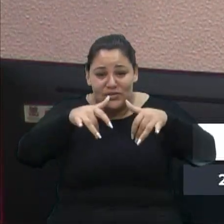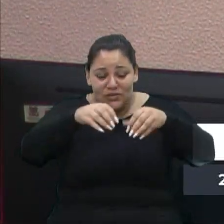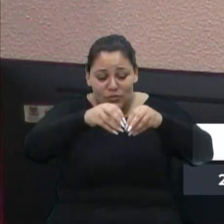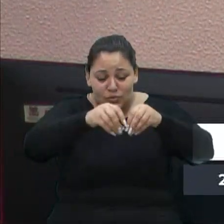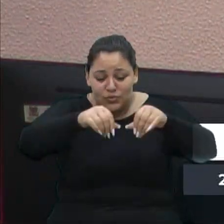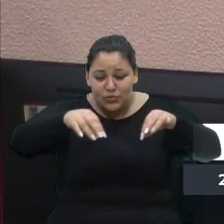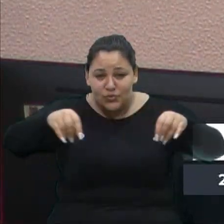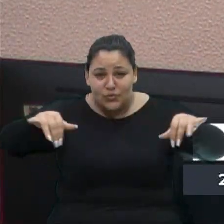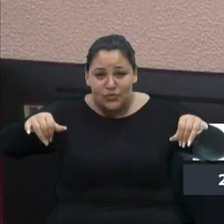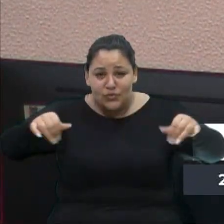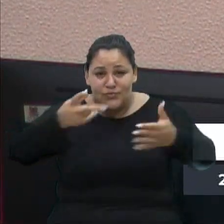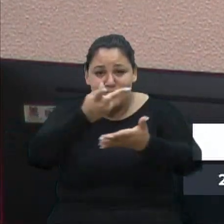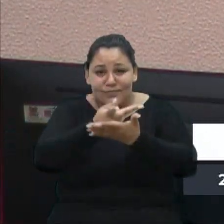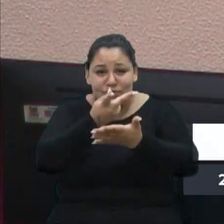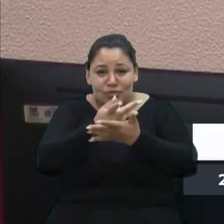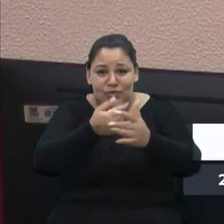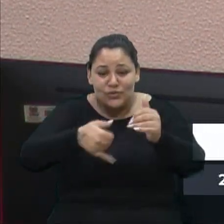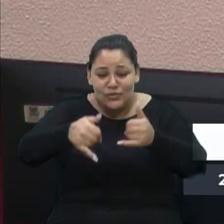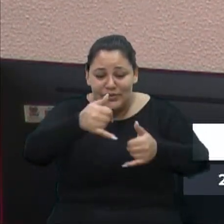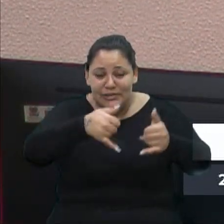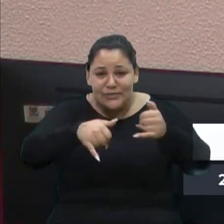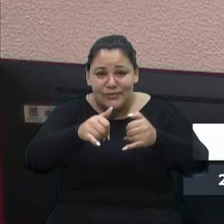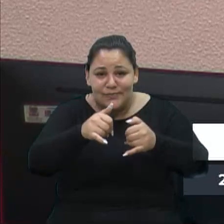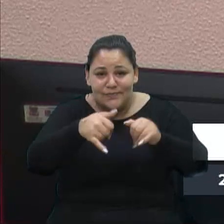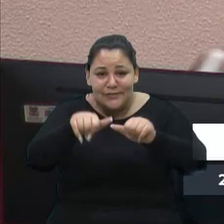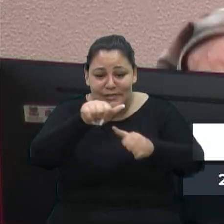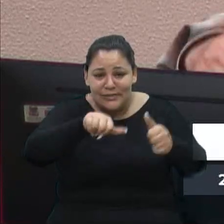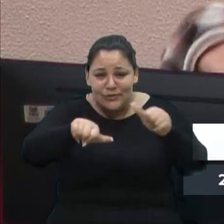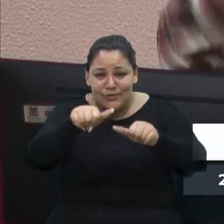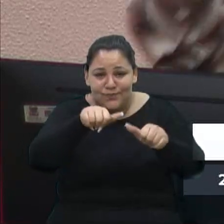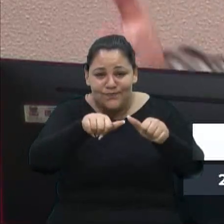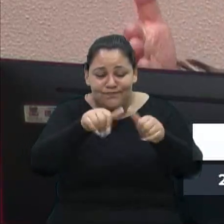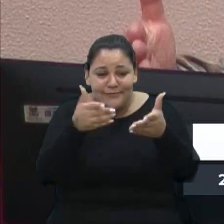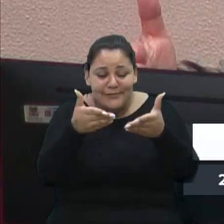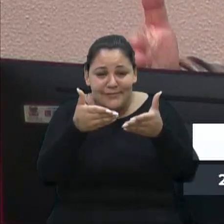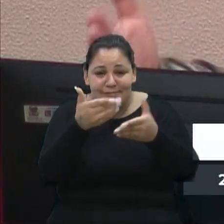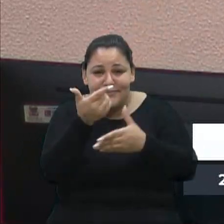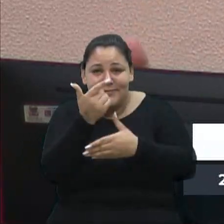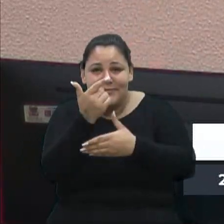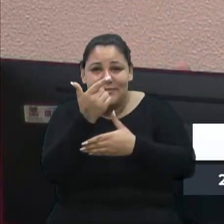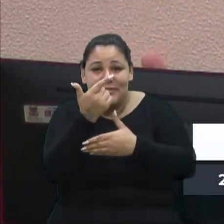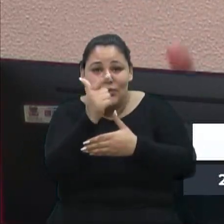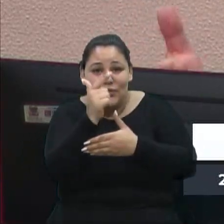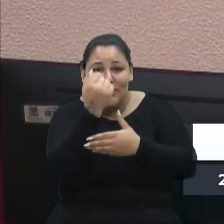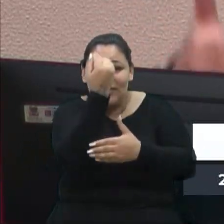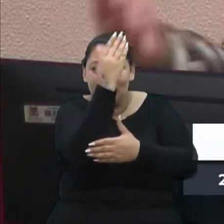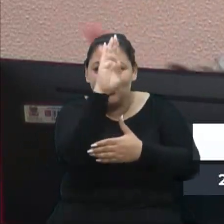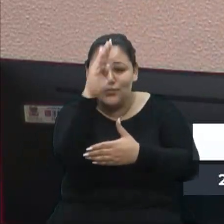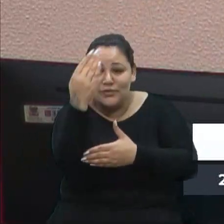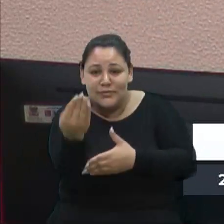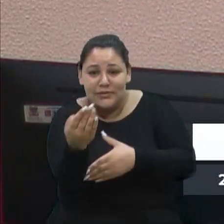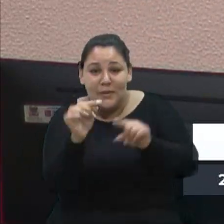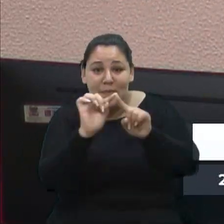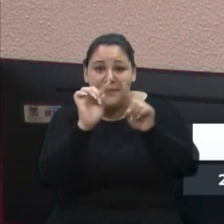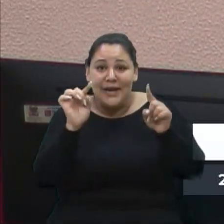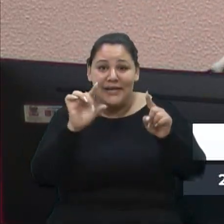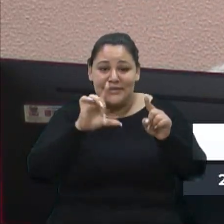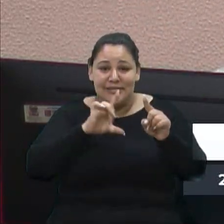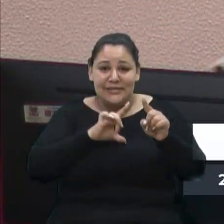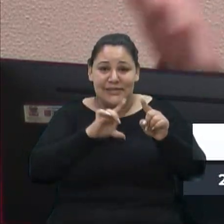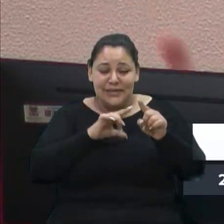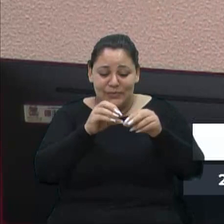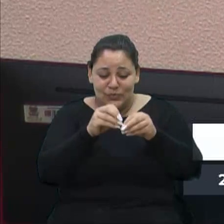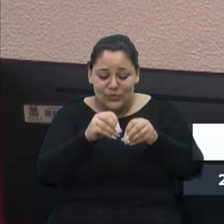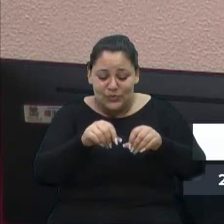químicos e que não estão sendo fiscalizadas. Quer dizer, não está tendo desmatamento em série, mas está tendo contaminação do solo